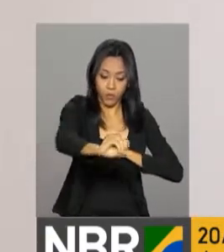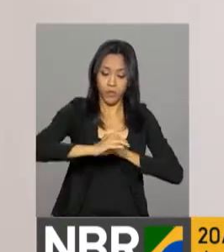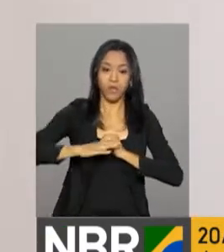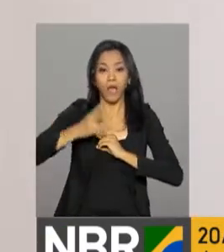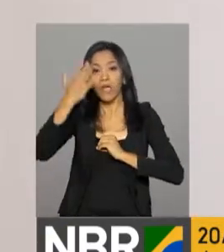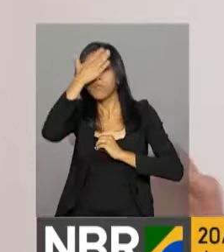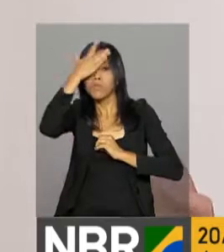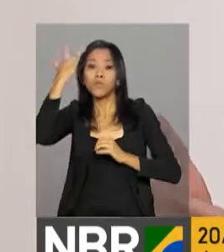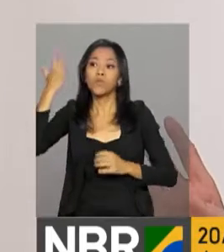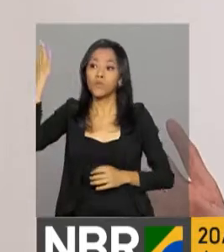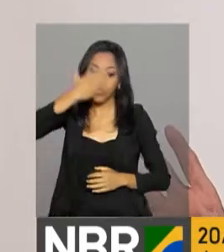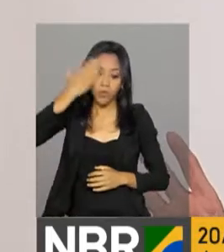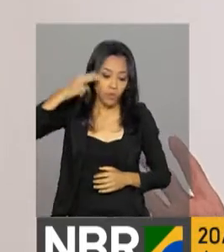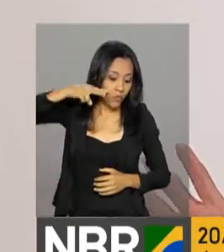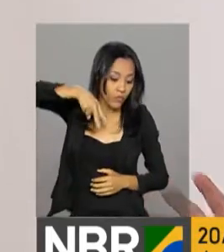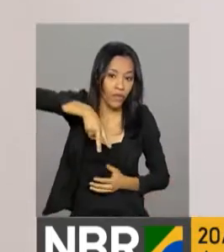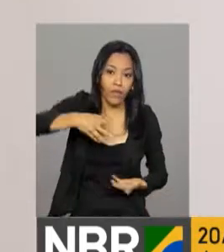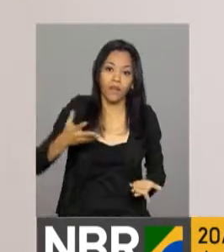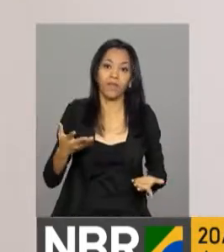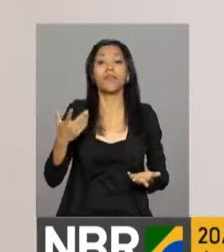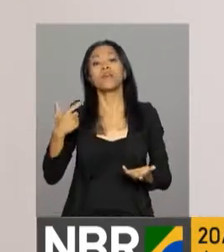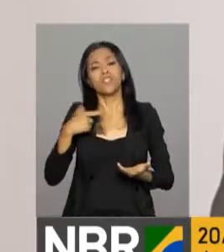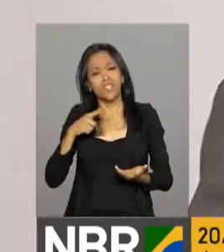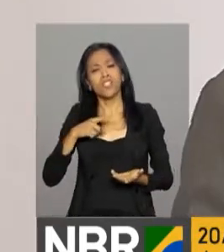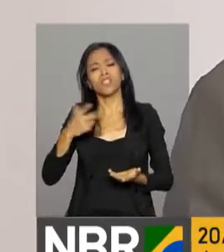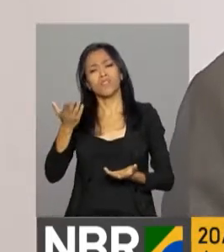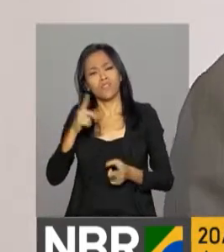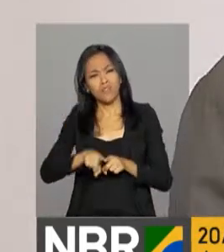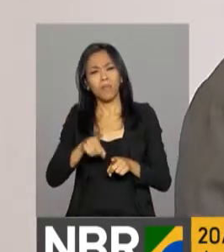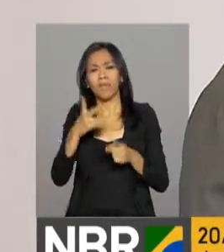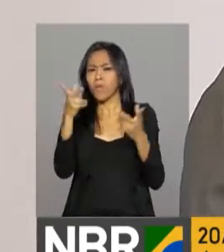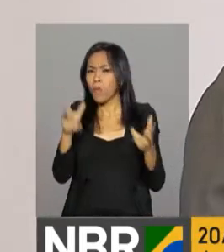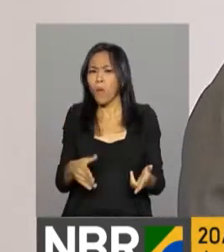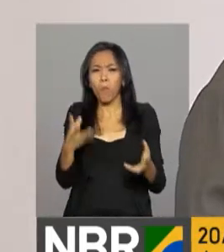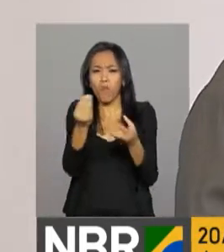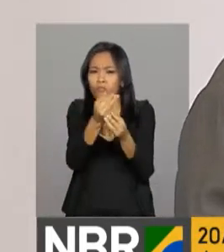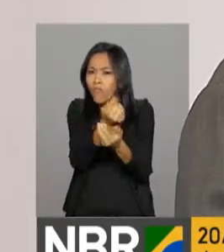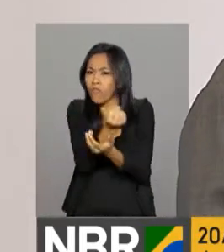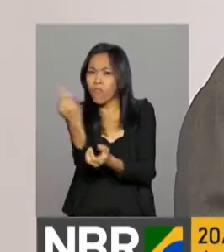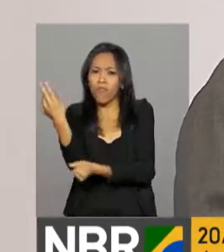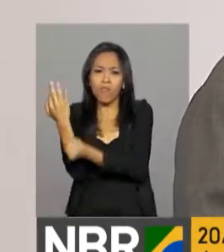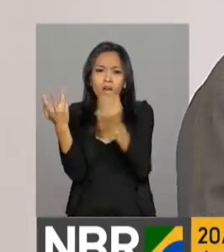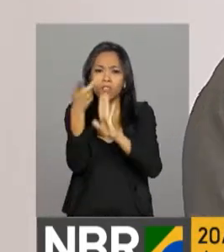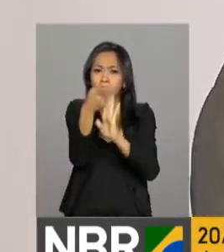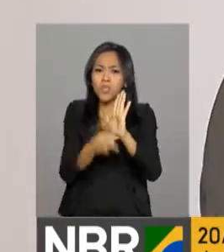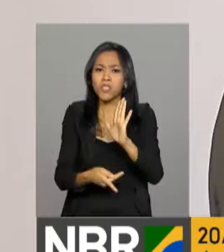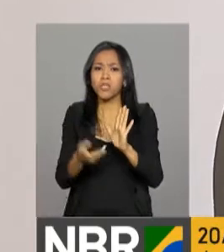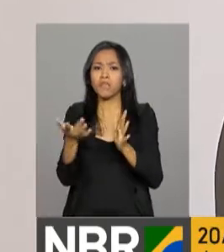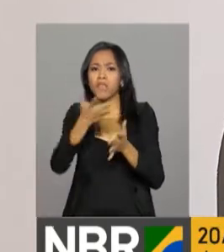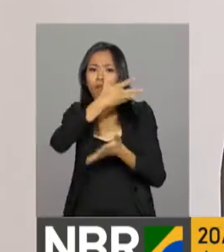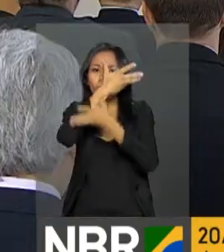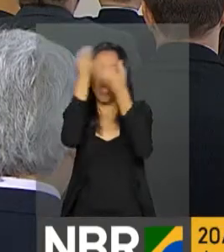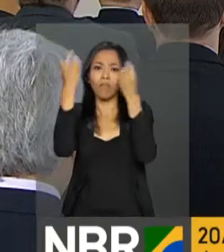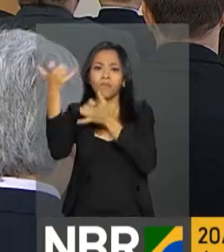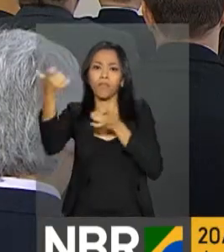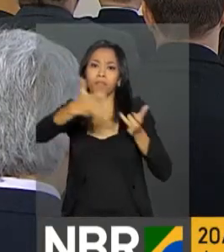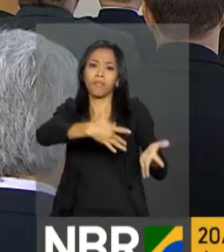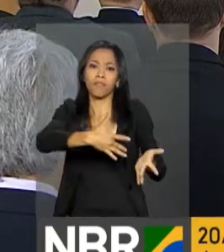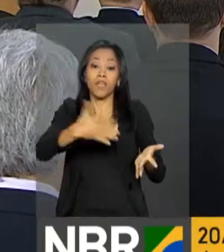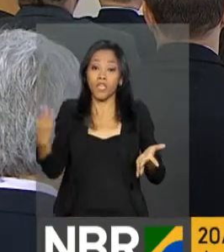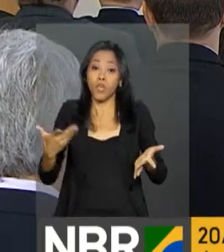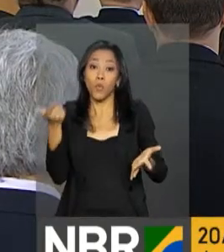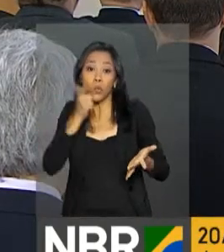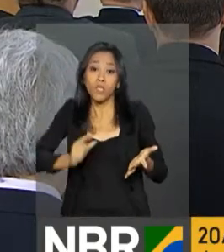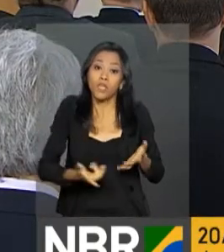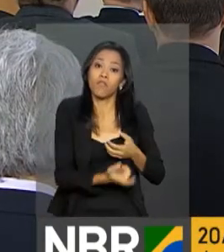e desenterrei todas nós conseguimos fazer coisas o governador que na